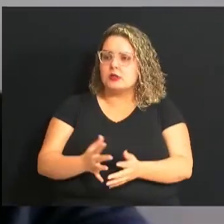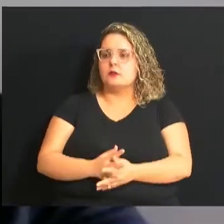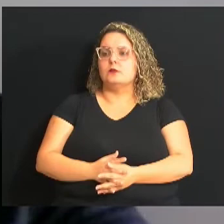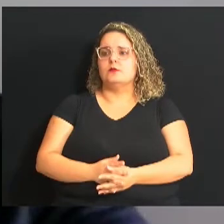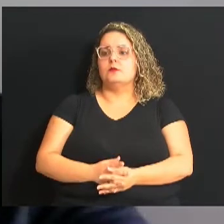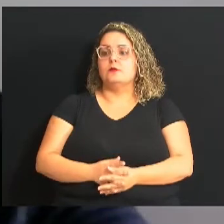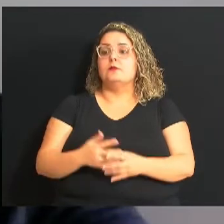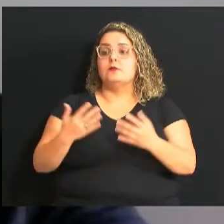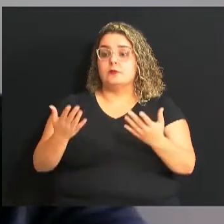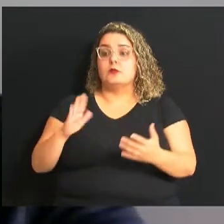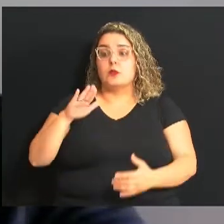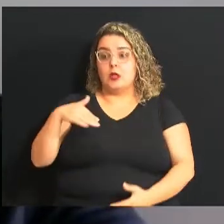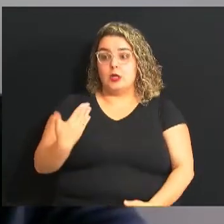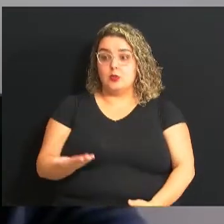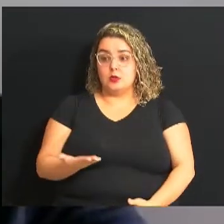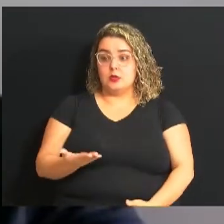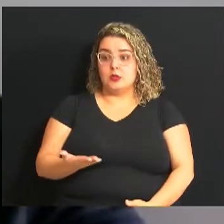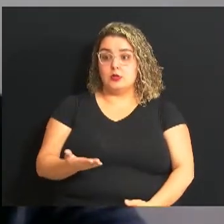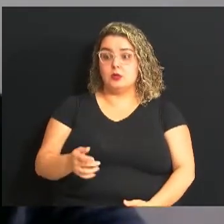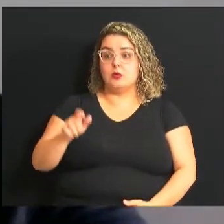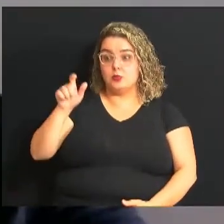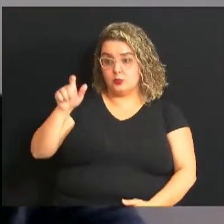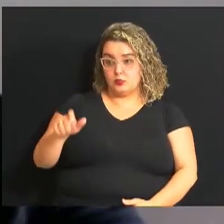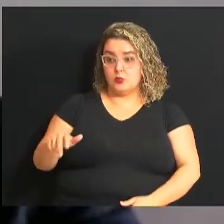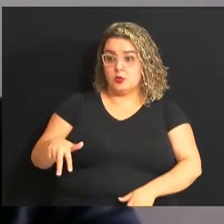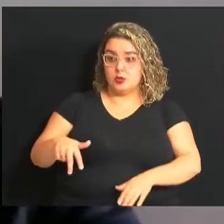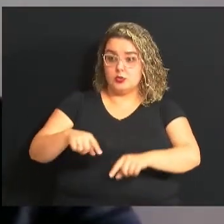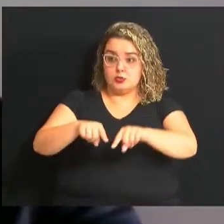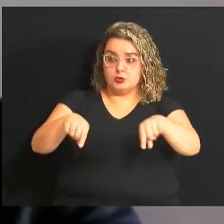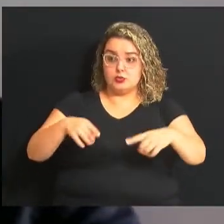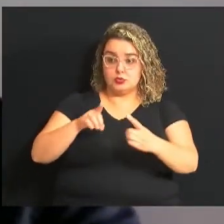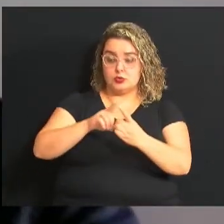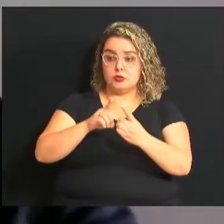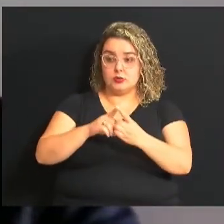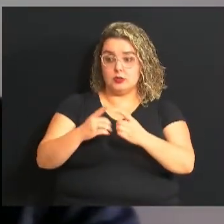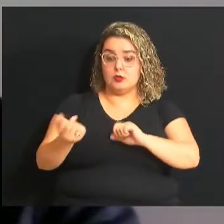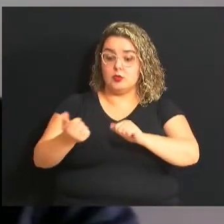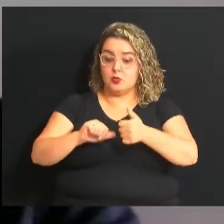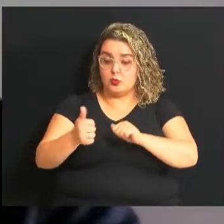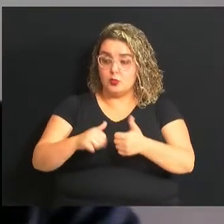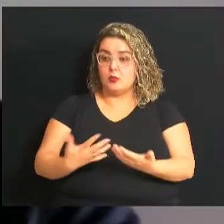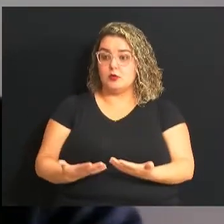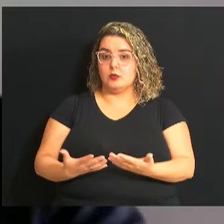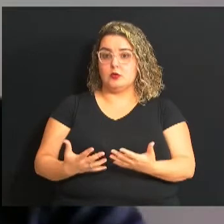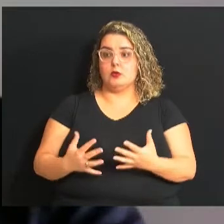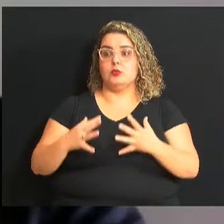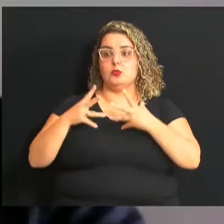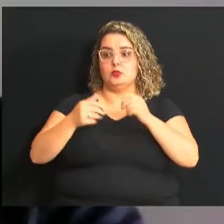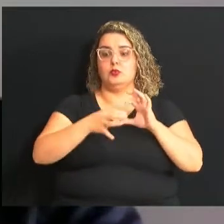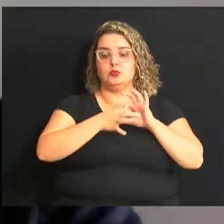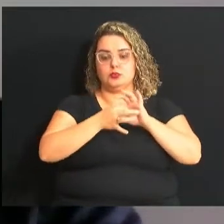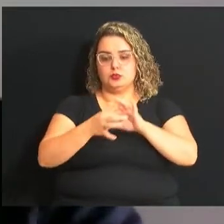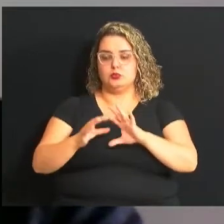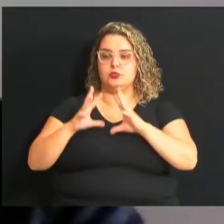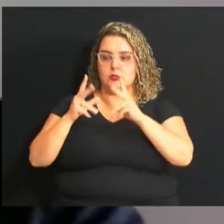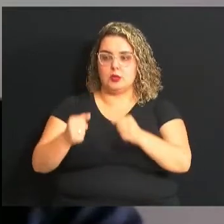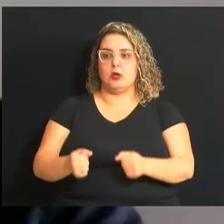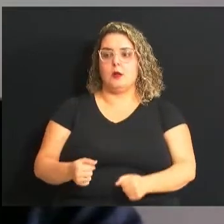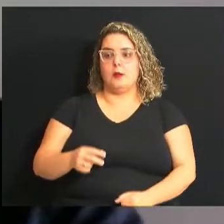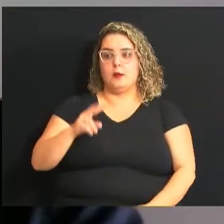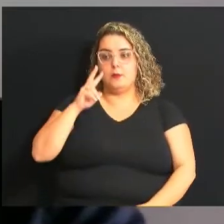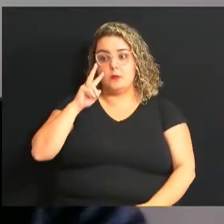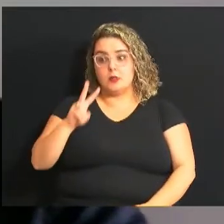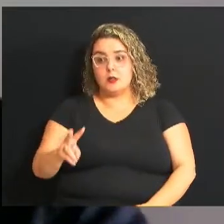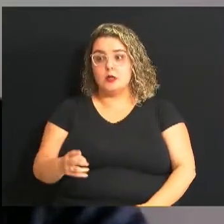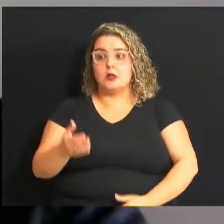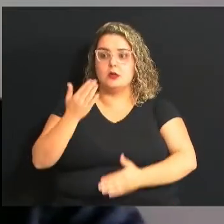Então, quando a pessoa chega no consultório, a gente tem que analisar o contexto geral, entendeu? A gente tem que analisar os hábitos